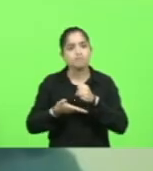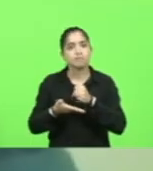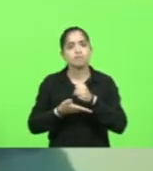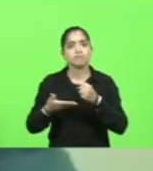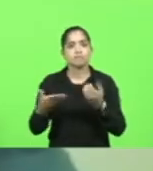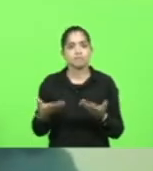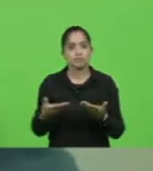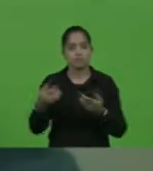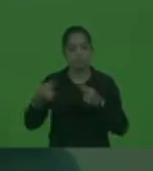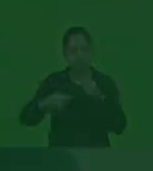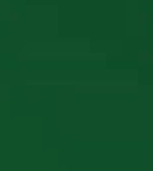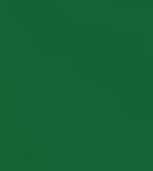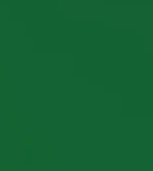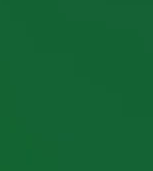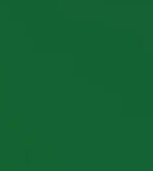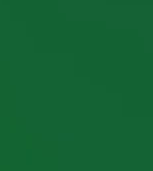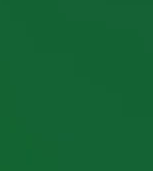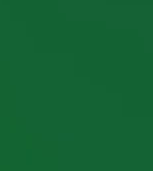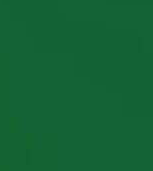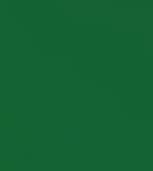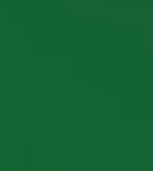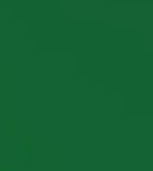construção da política fundamental